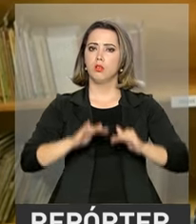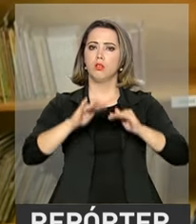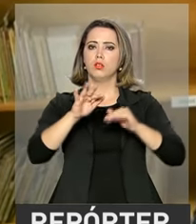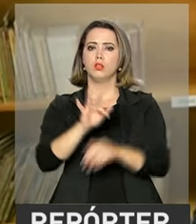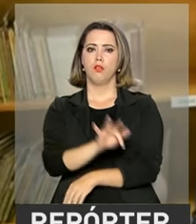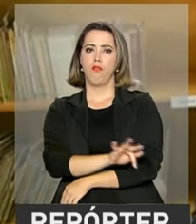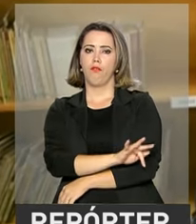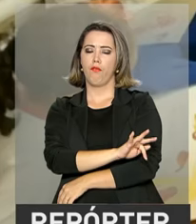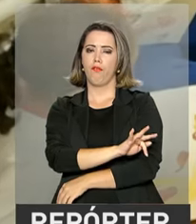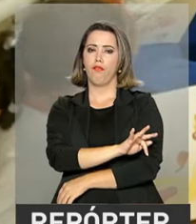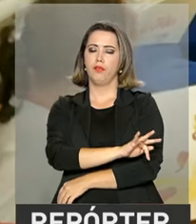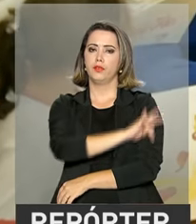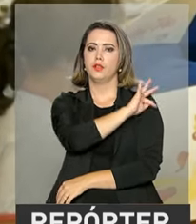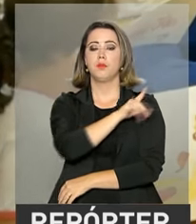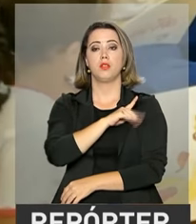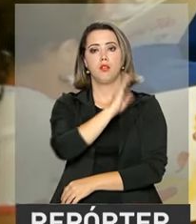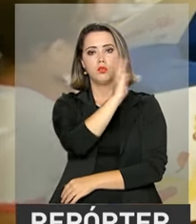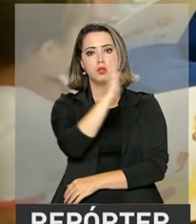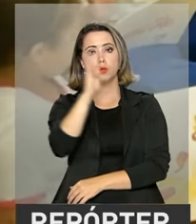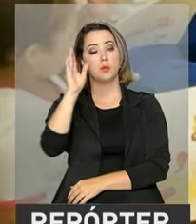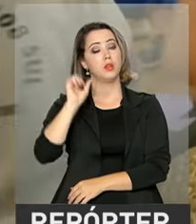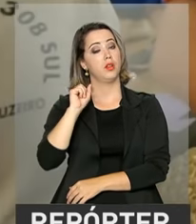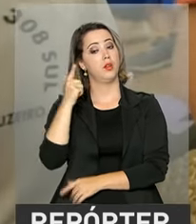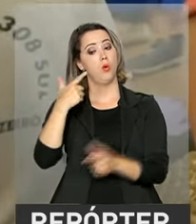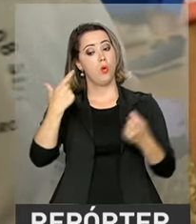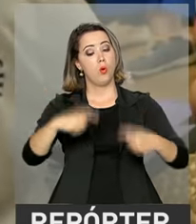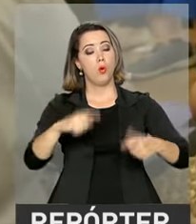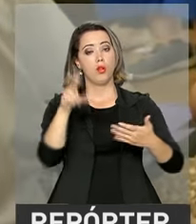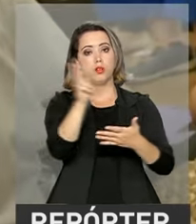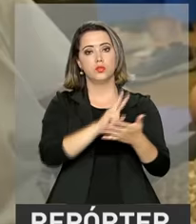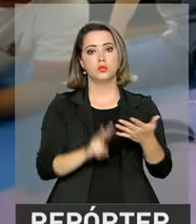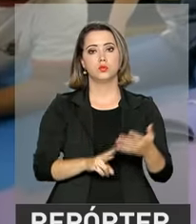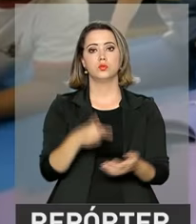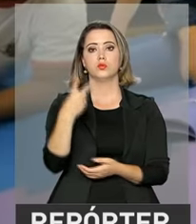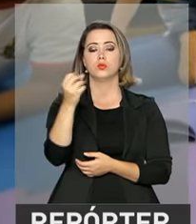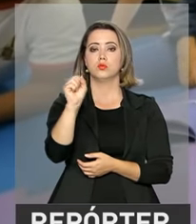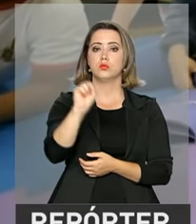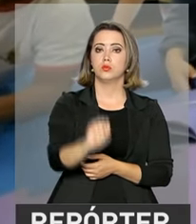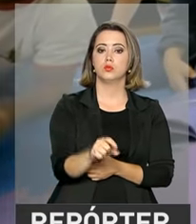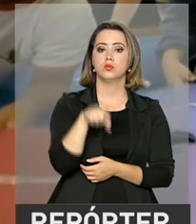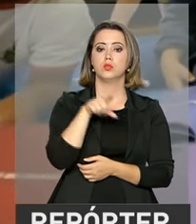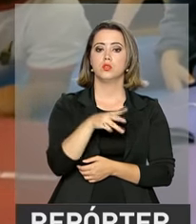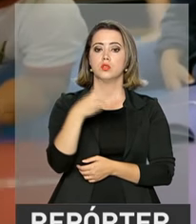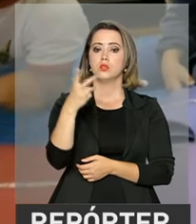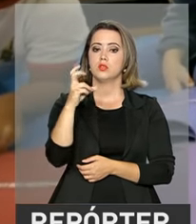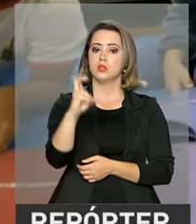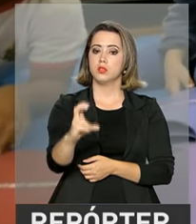possuíam biblioteca ou sala de leitura. Em 2008, esse número era de